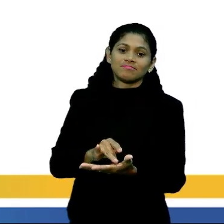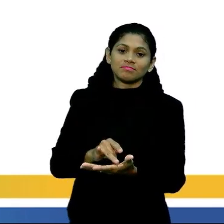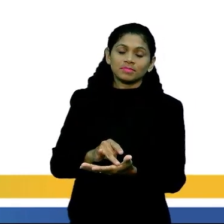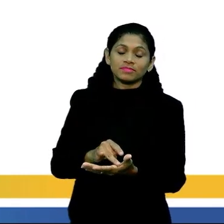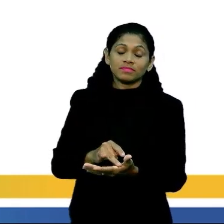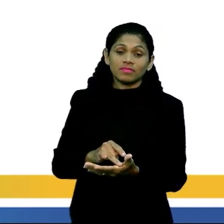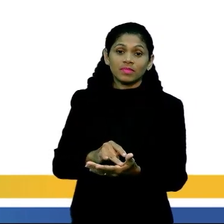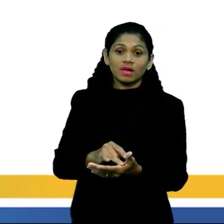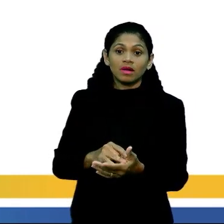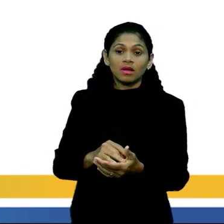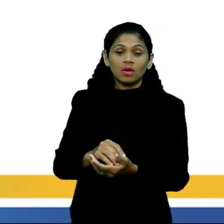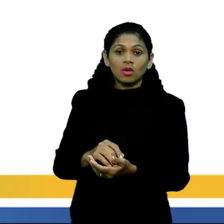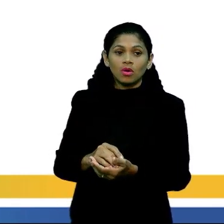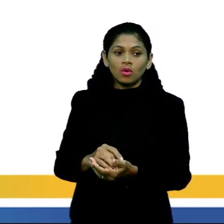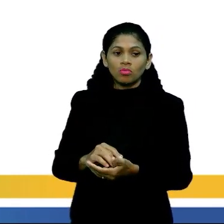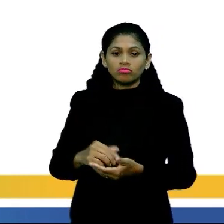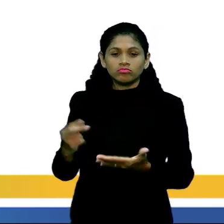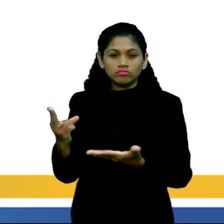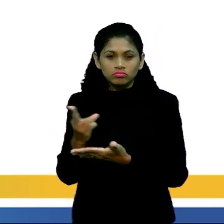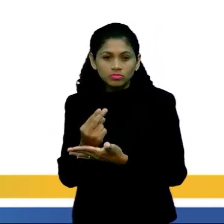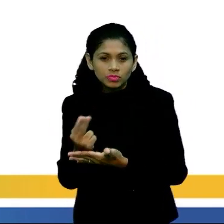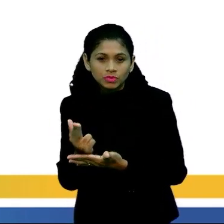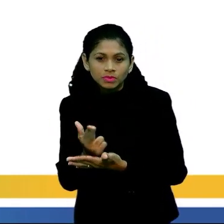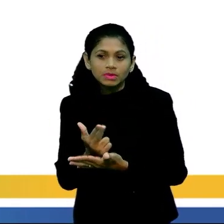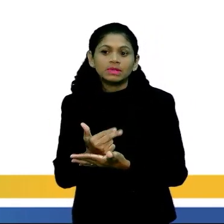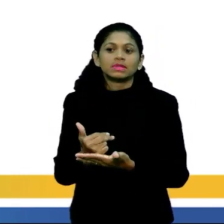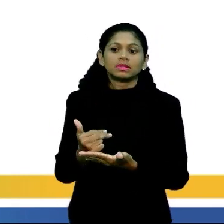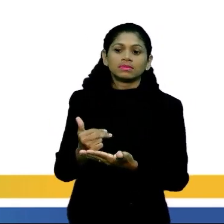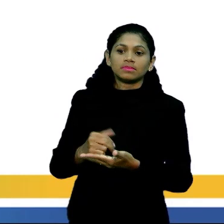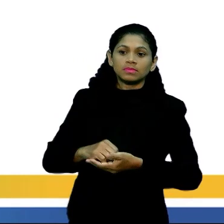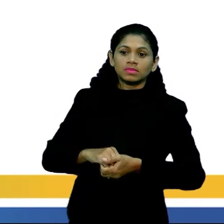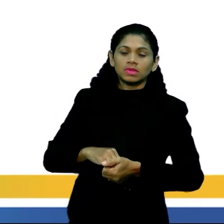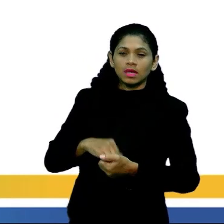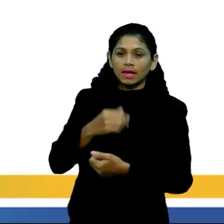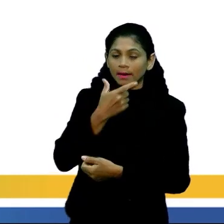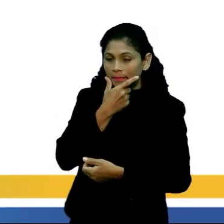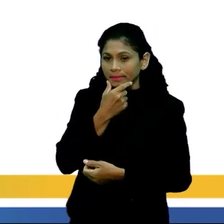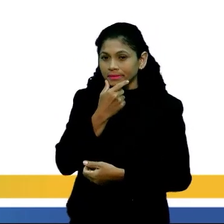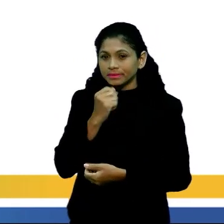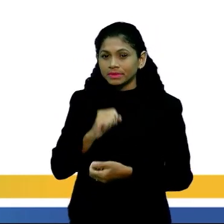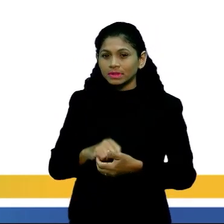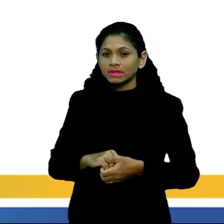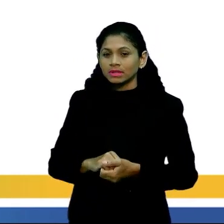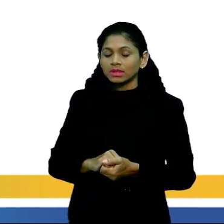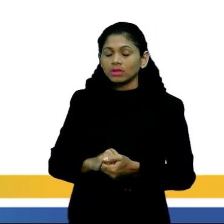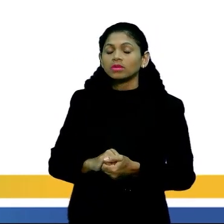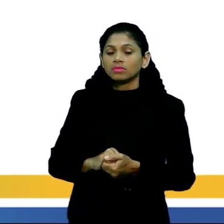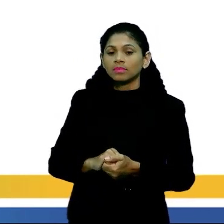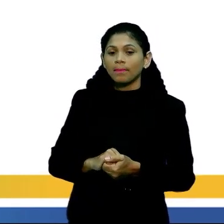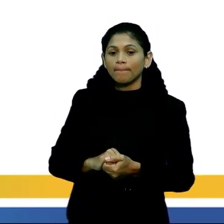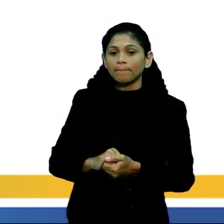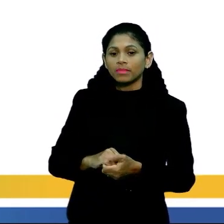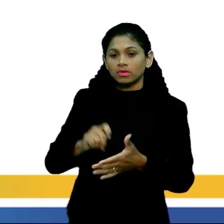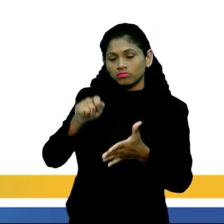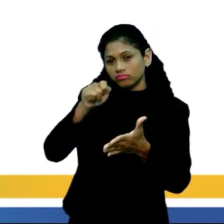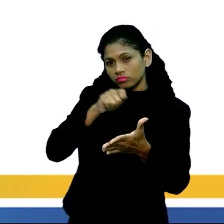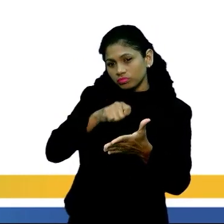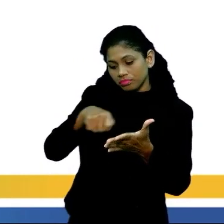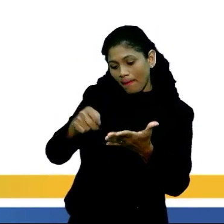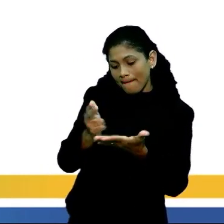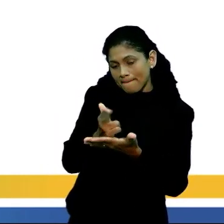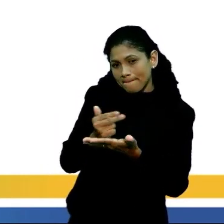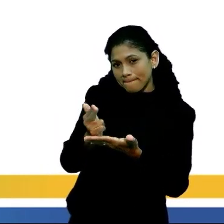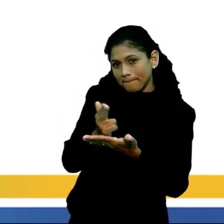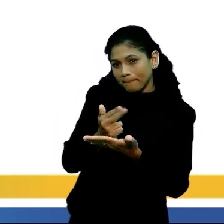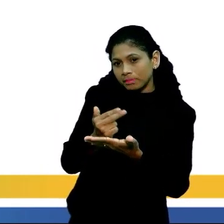design gráfico Anthony Burwell, que mora em Londres, decidiu fazer arte para deixar essa teoria ainda mais clara. Produziu